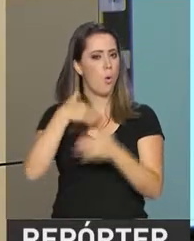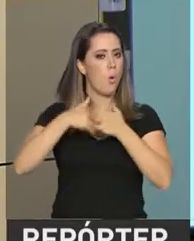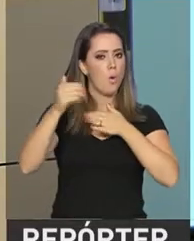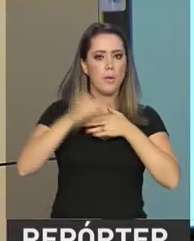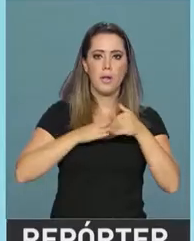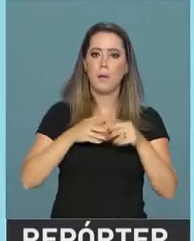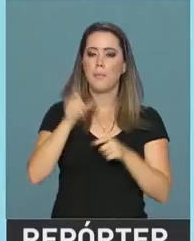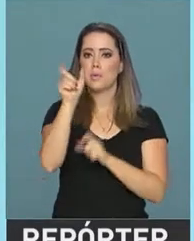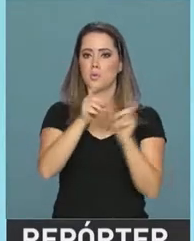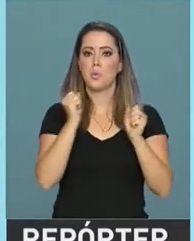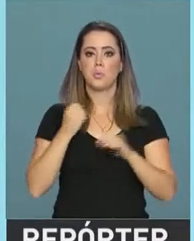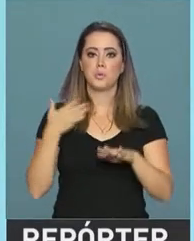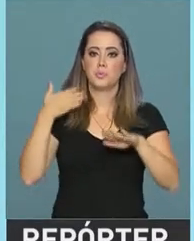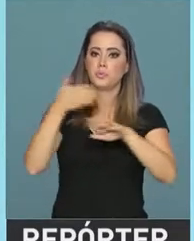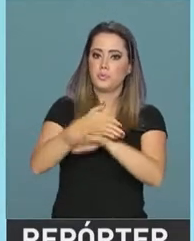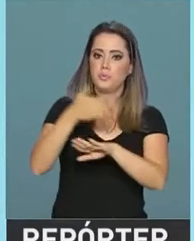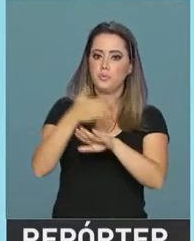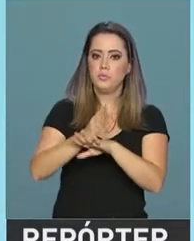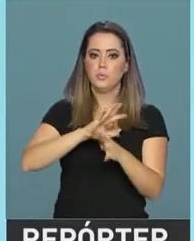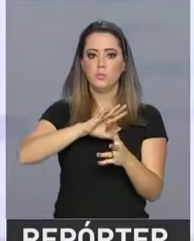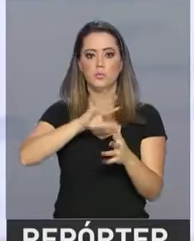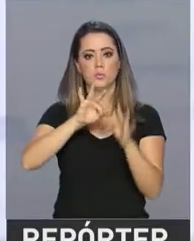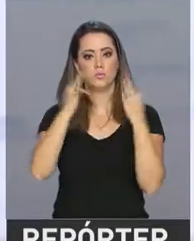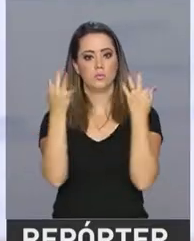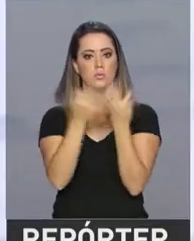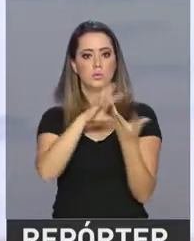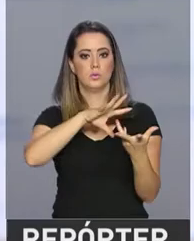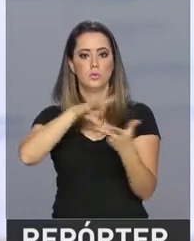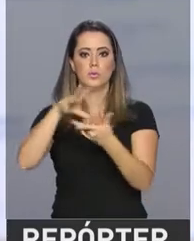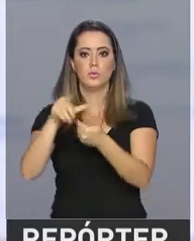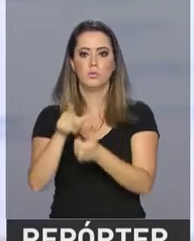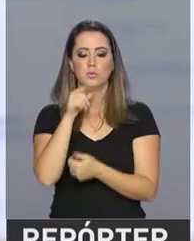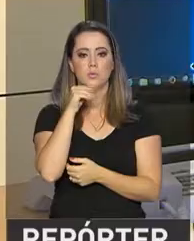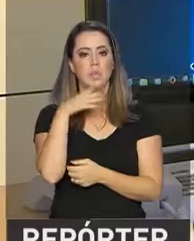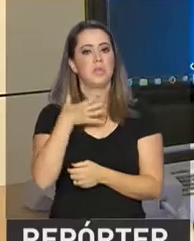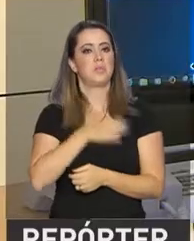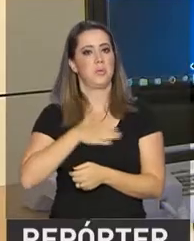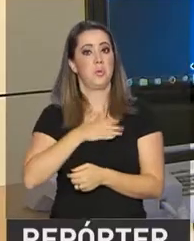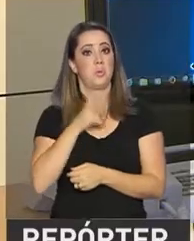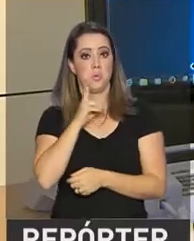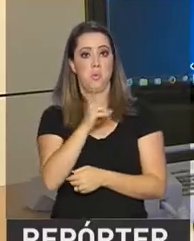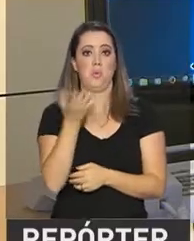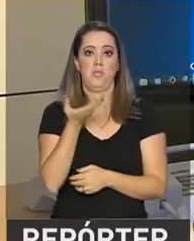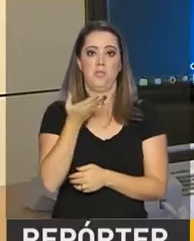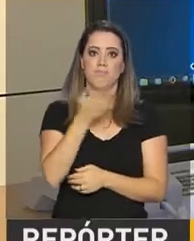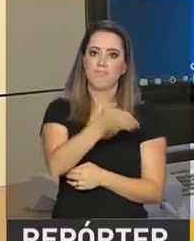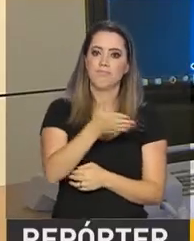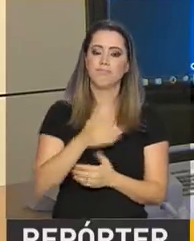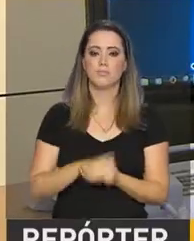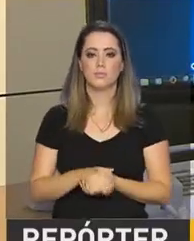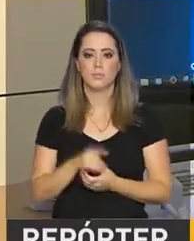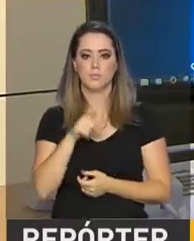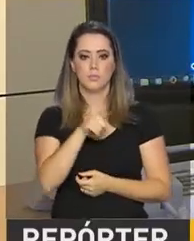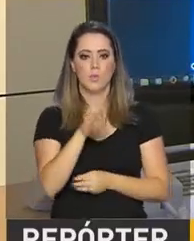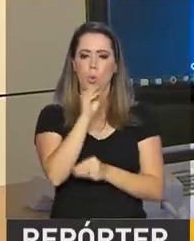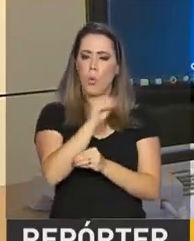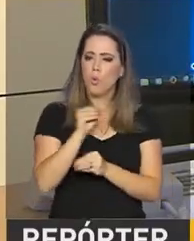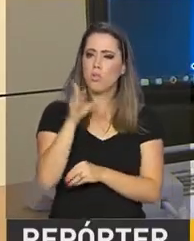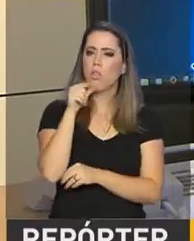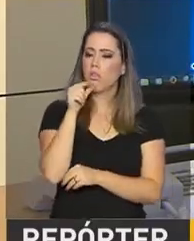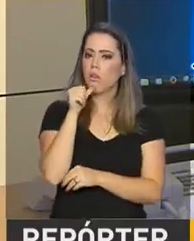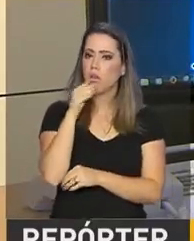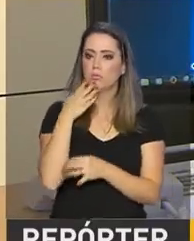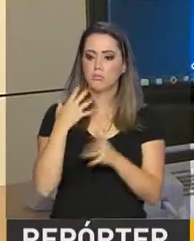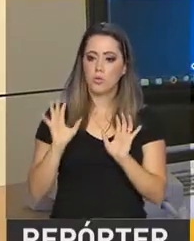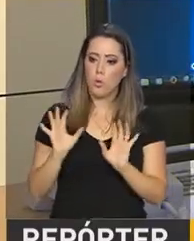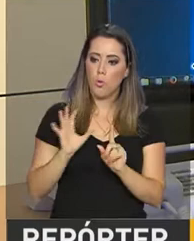pessoa poderia participar do Fórum Mundial da Água, ela logo se interessou. O interesse pela água, por cuidar da água, veio de